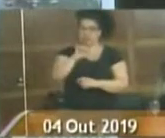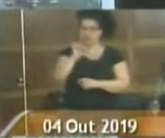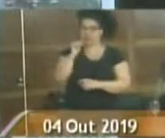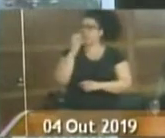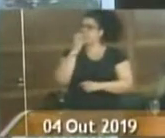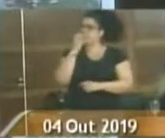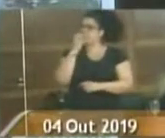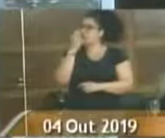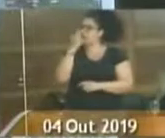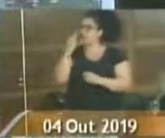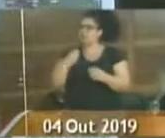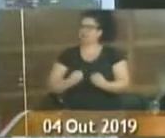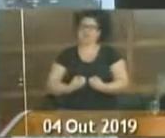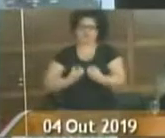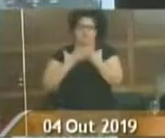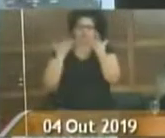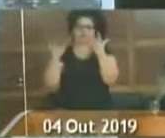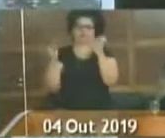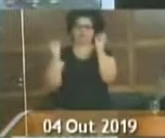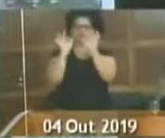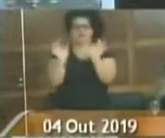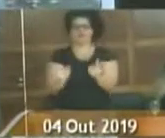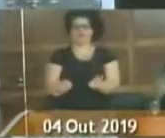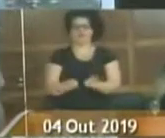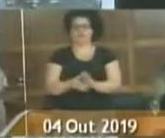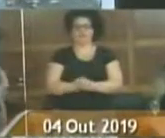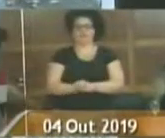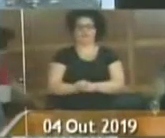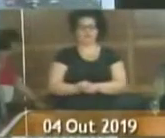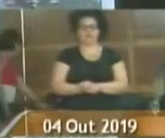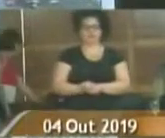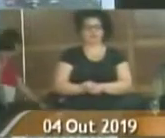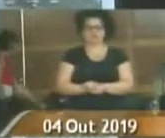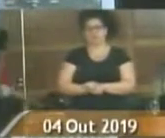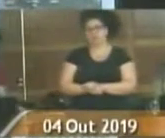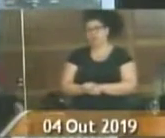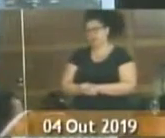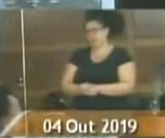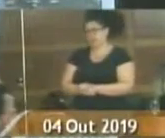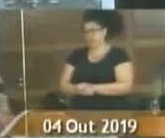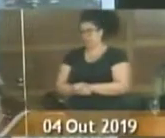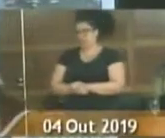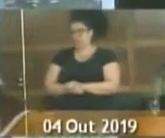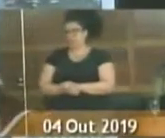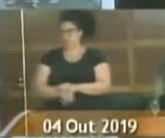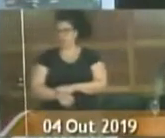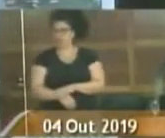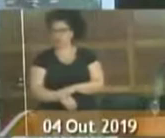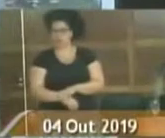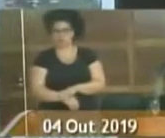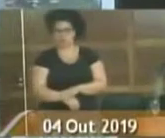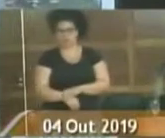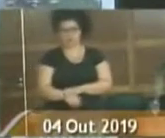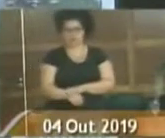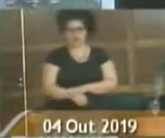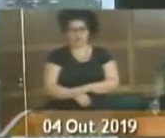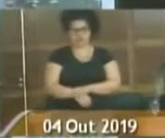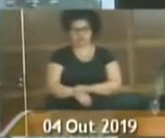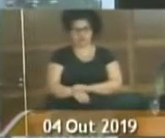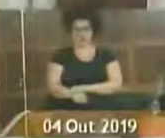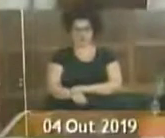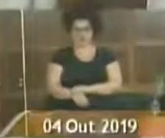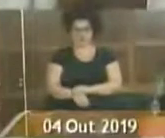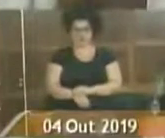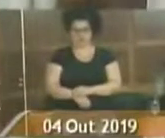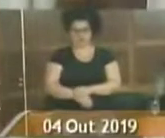que transborda amor, ela é... não dá para definir. O nome já define ela, ela é